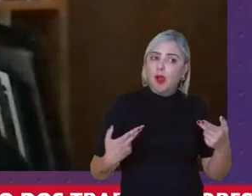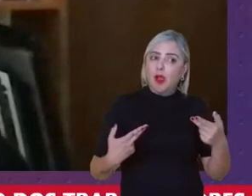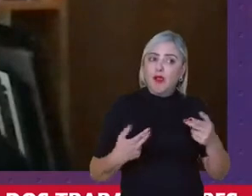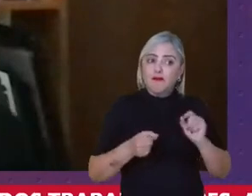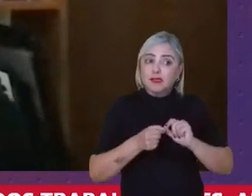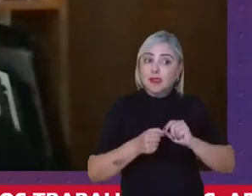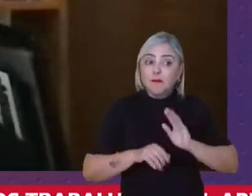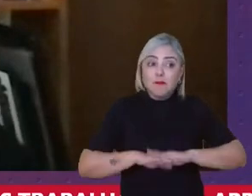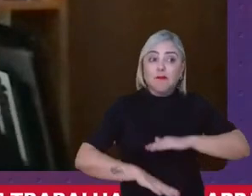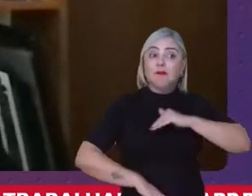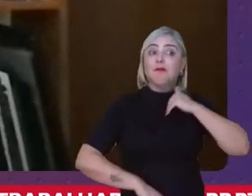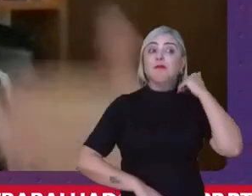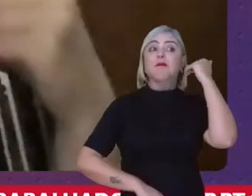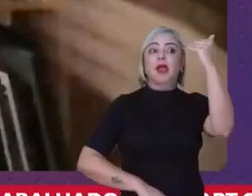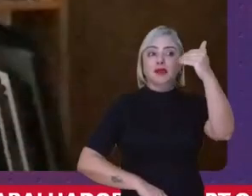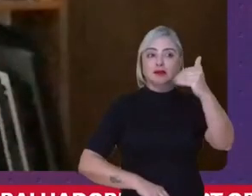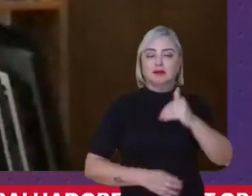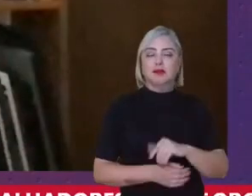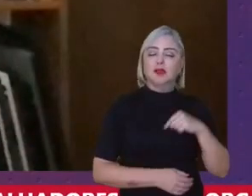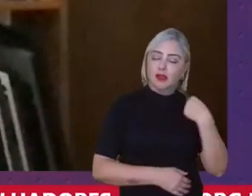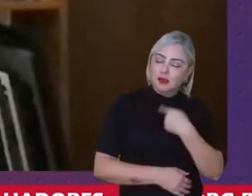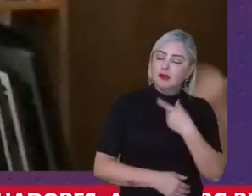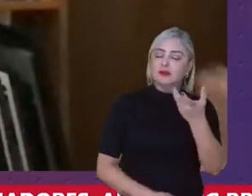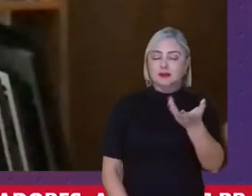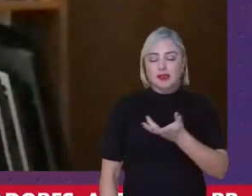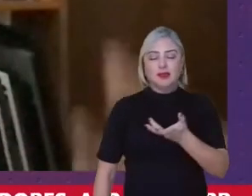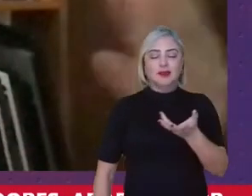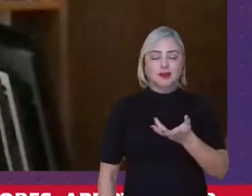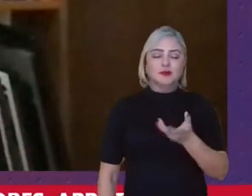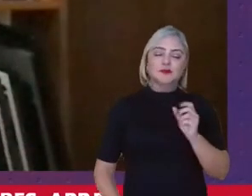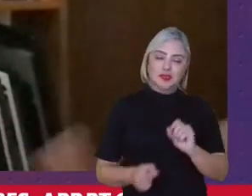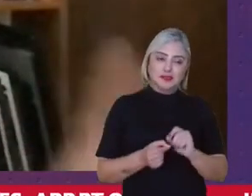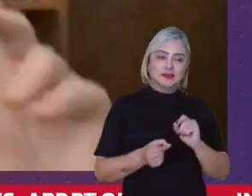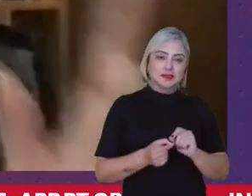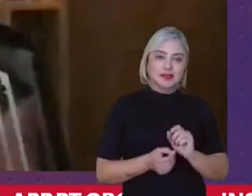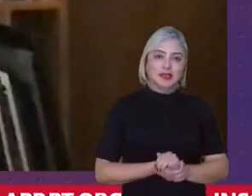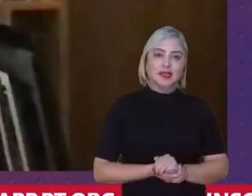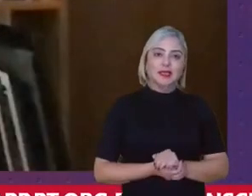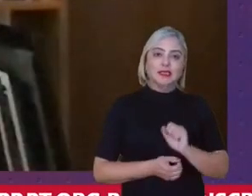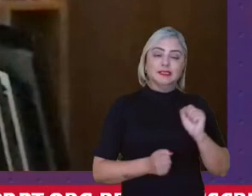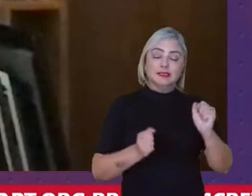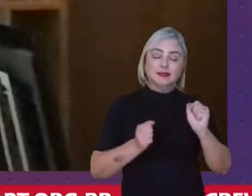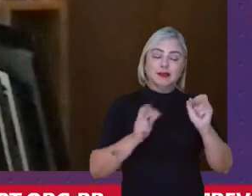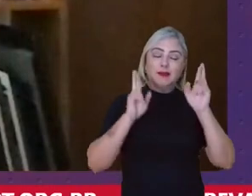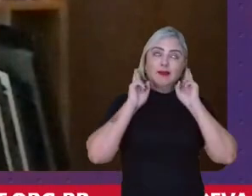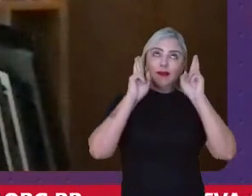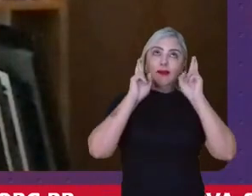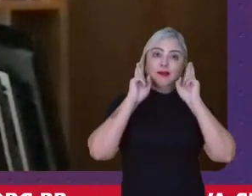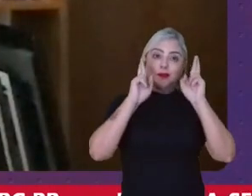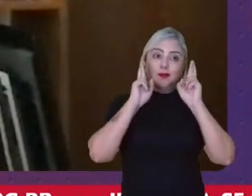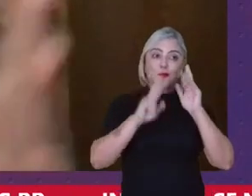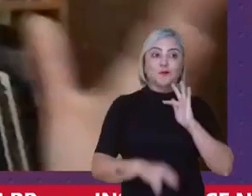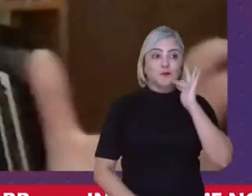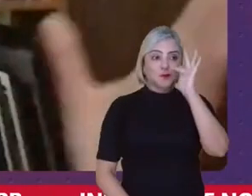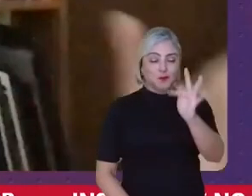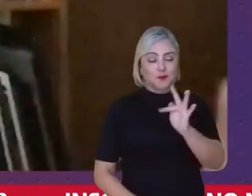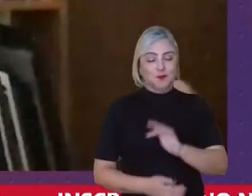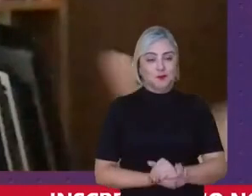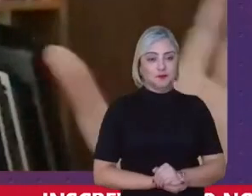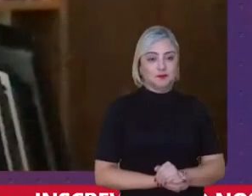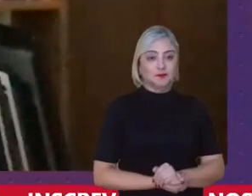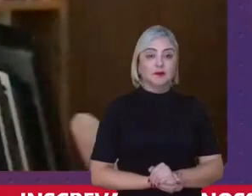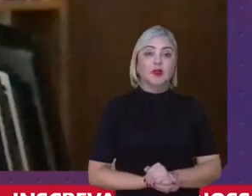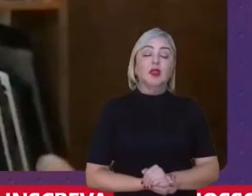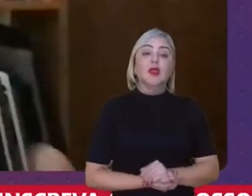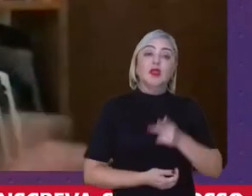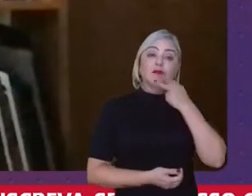feito muito mais, né? Que é o que nós queremos fazer, né? Essa vai ser a nossa última aula sobre o futuro. E, como